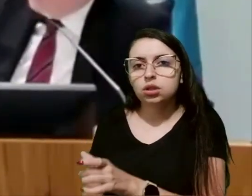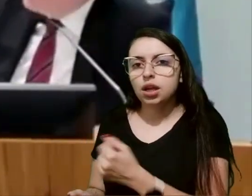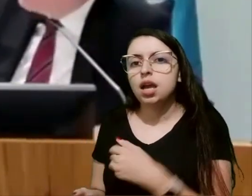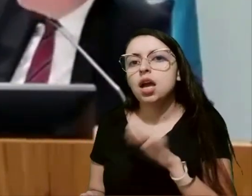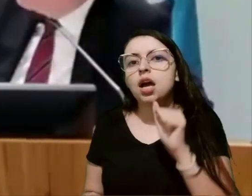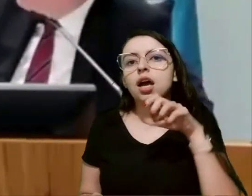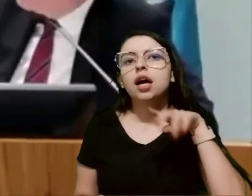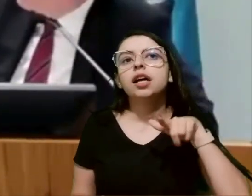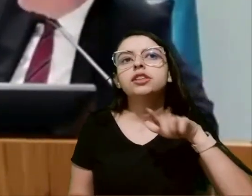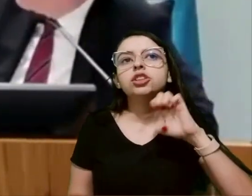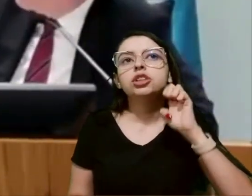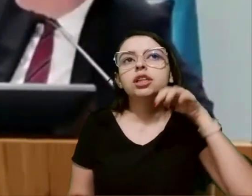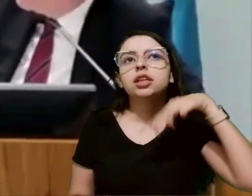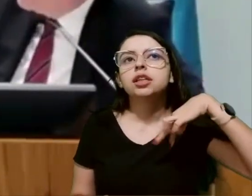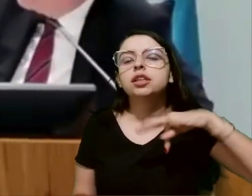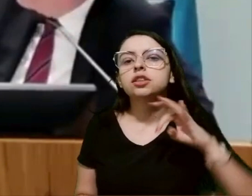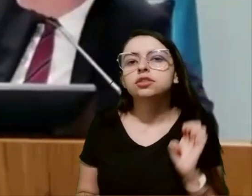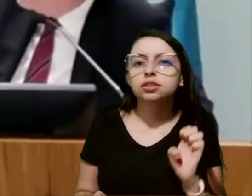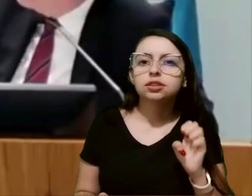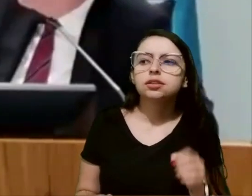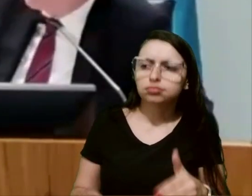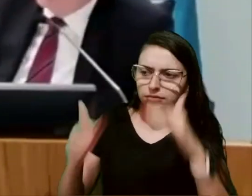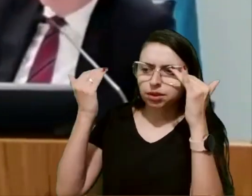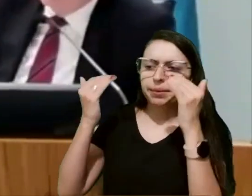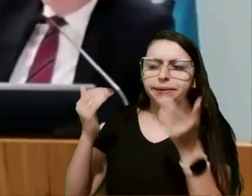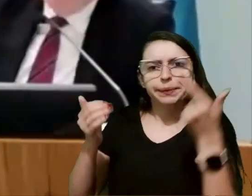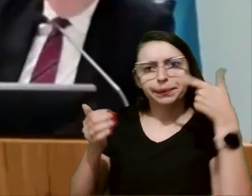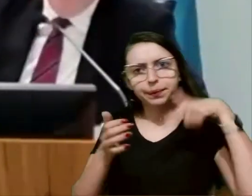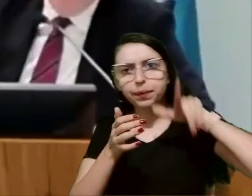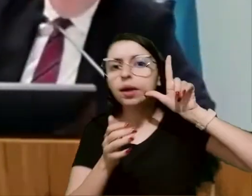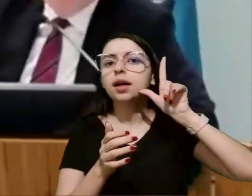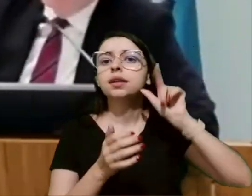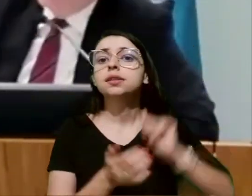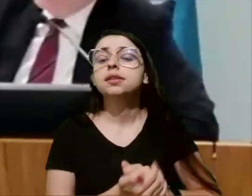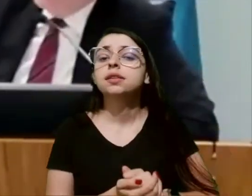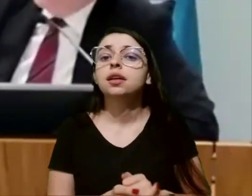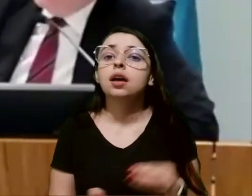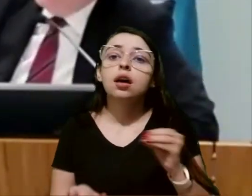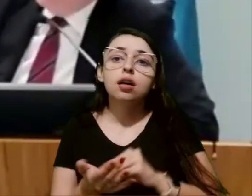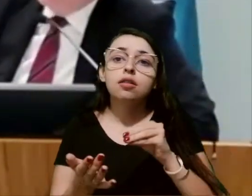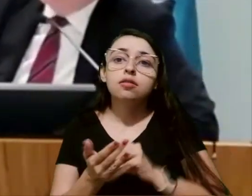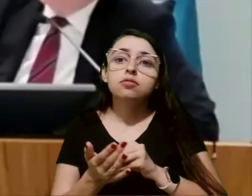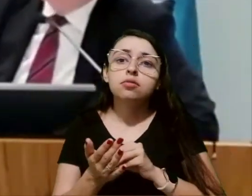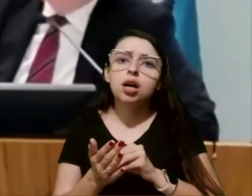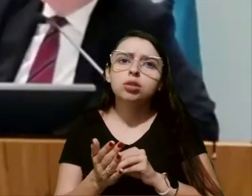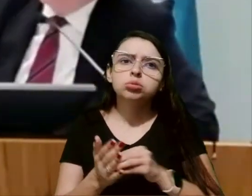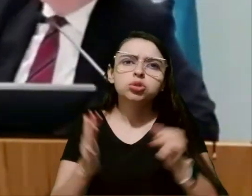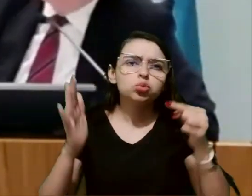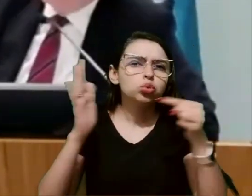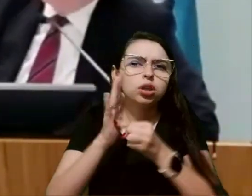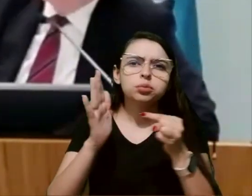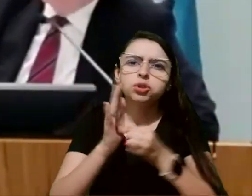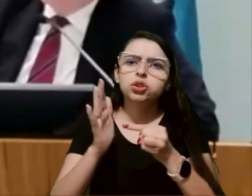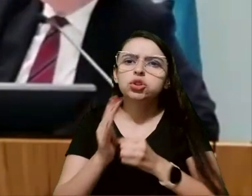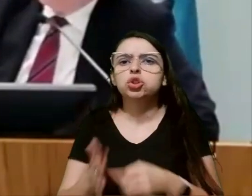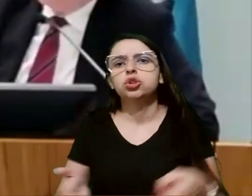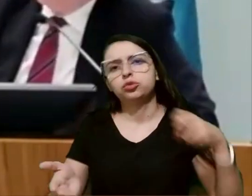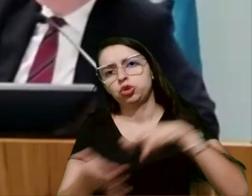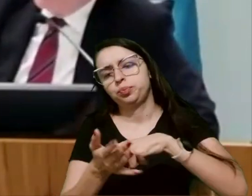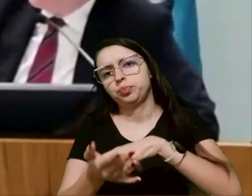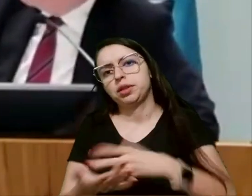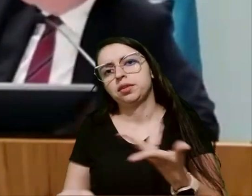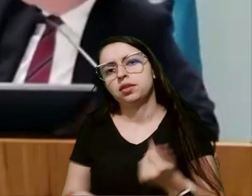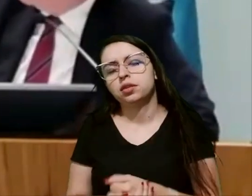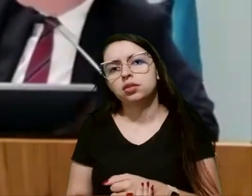agente do consulado sul-africano havia chamado a atenção anos antes, e uma falta de critério objetivo de fixação